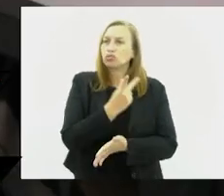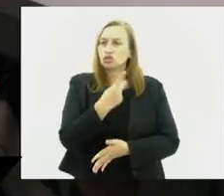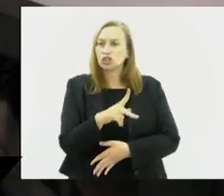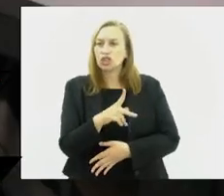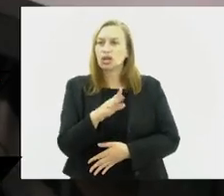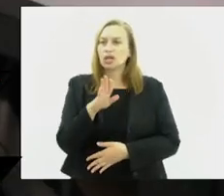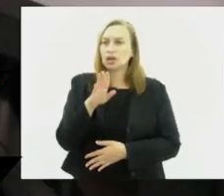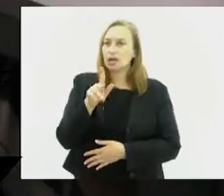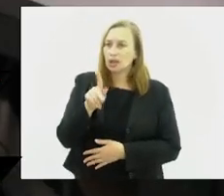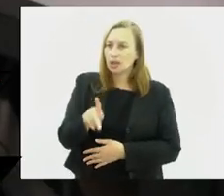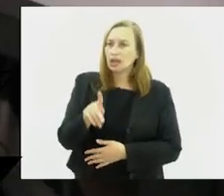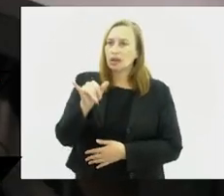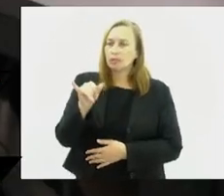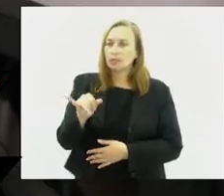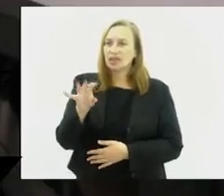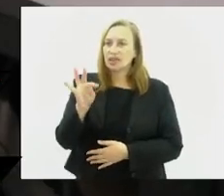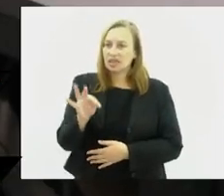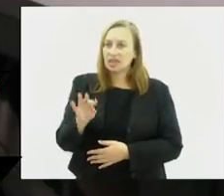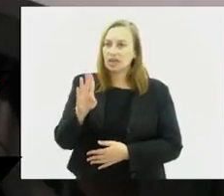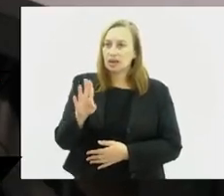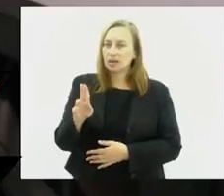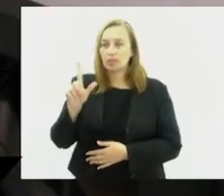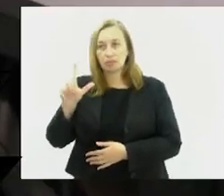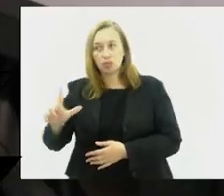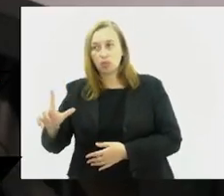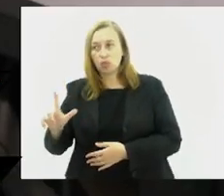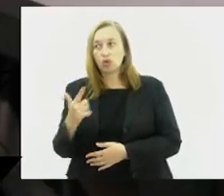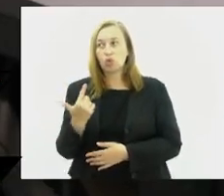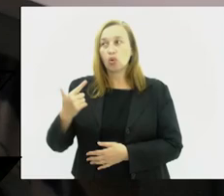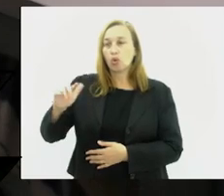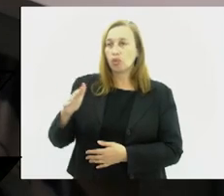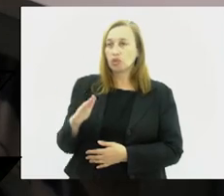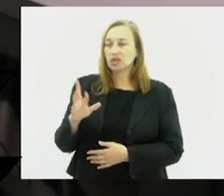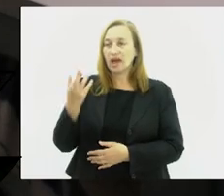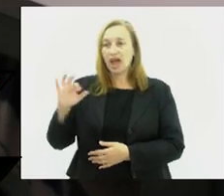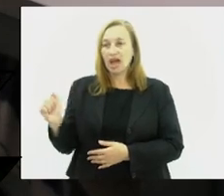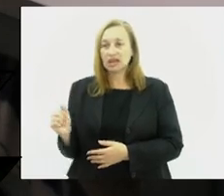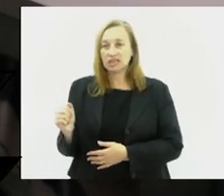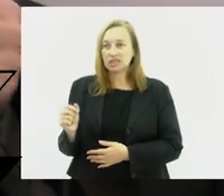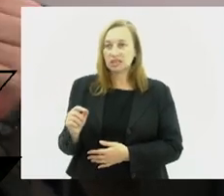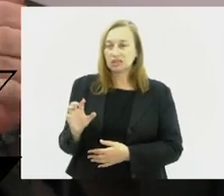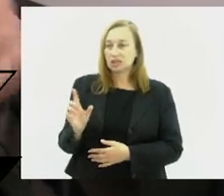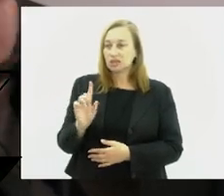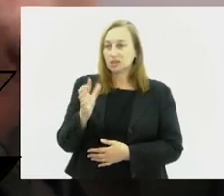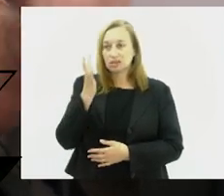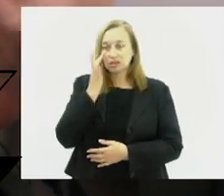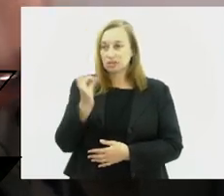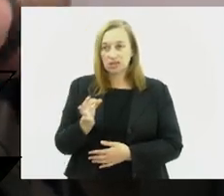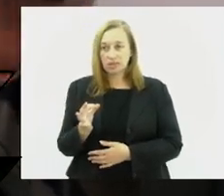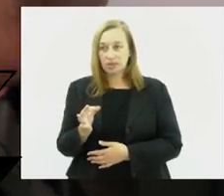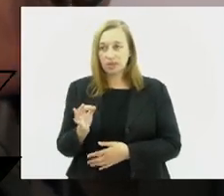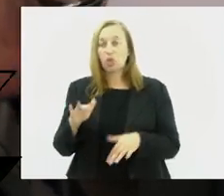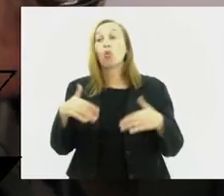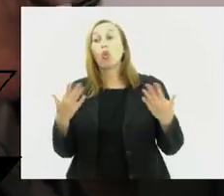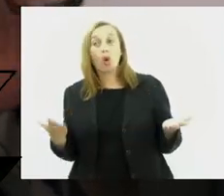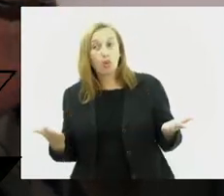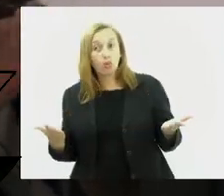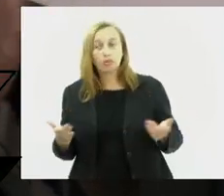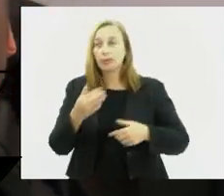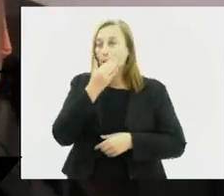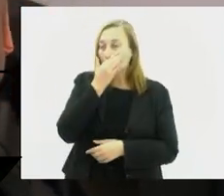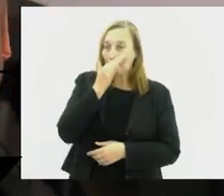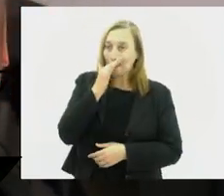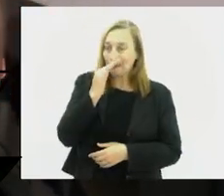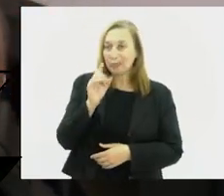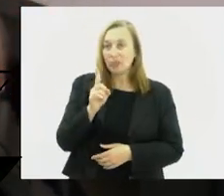Pitbull e outras raças. A maior parte, raça não definida. Tá certo? Que isso fique bem claro, para que a gente não tenha nenhum preconceito em relação a nenhuma raça. O Corpo